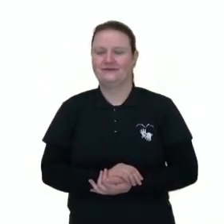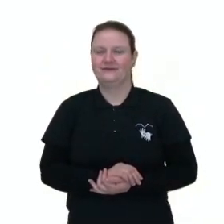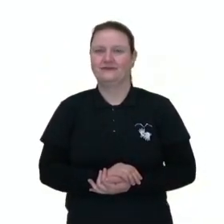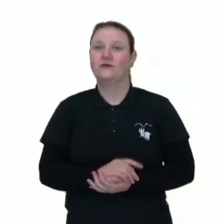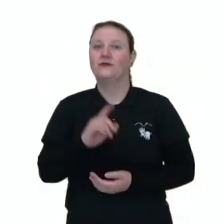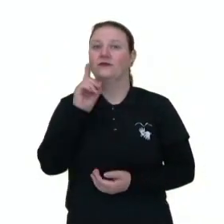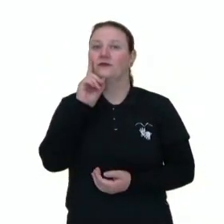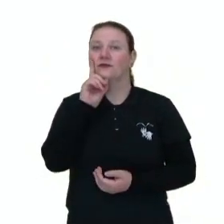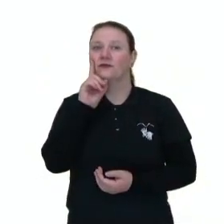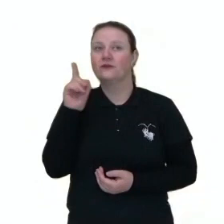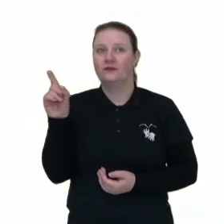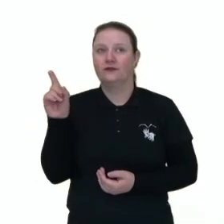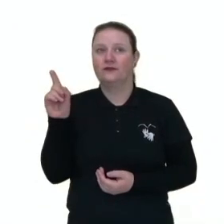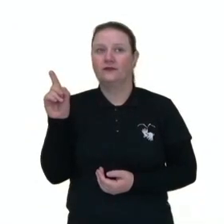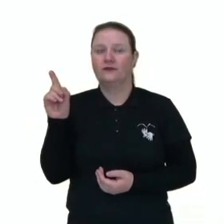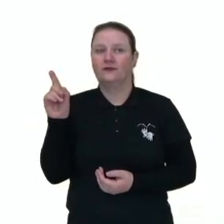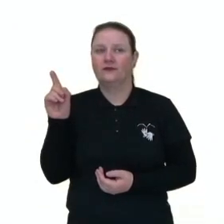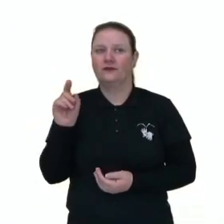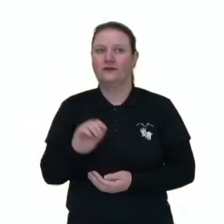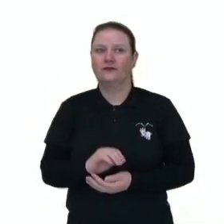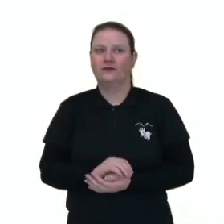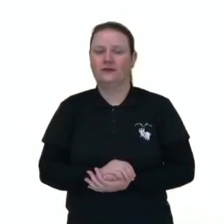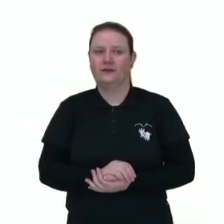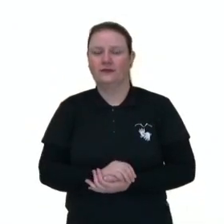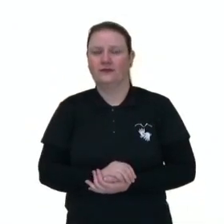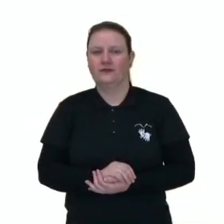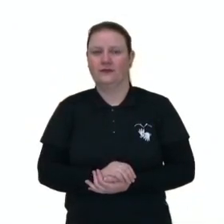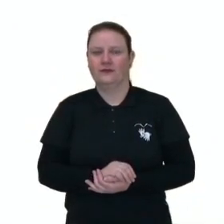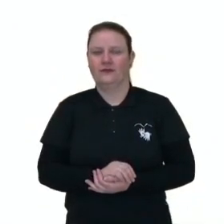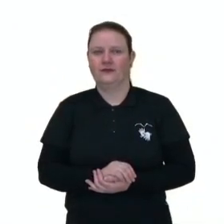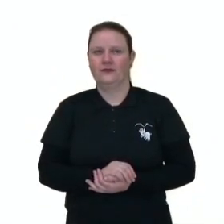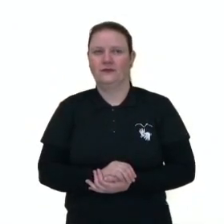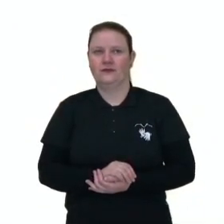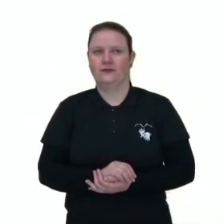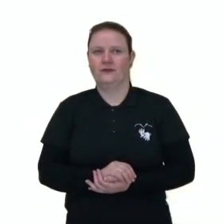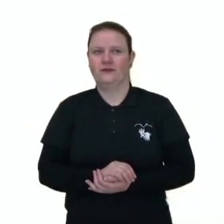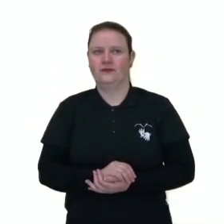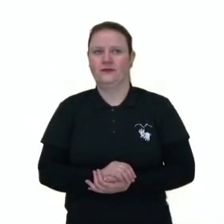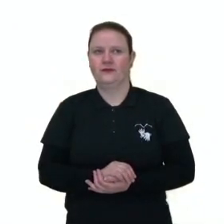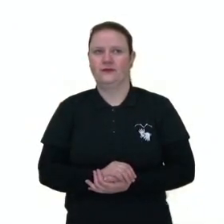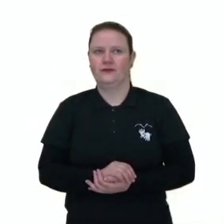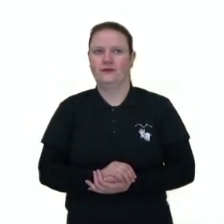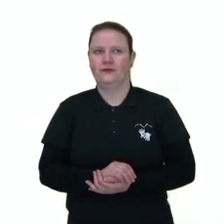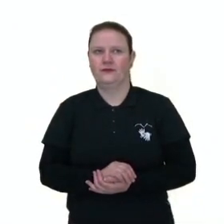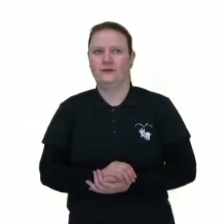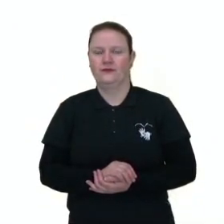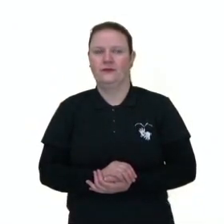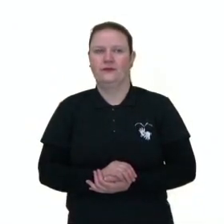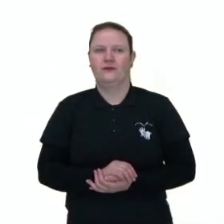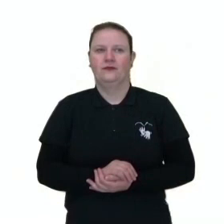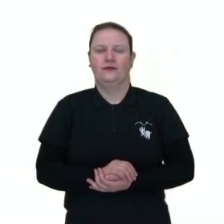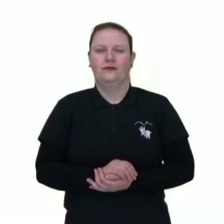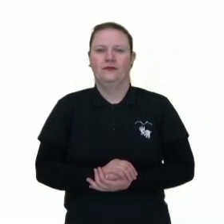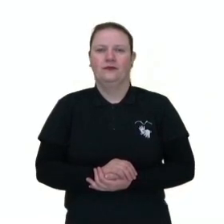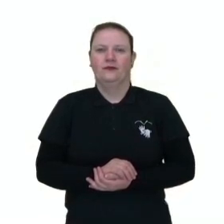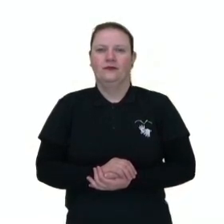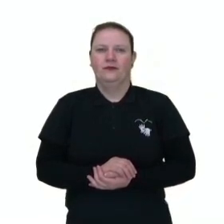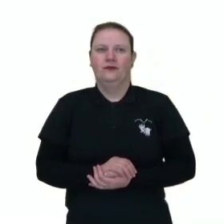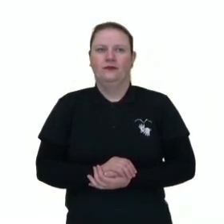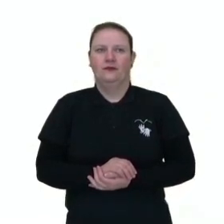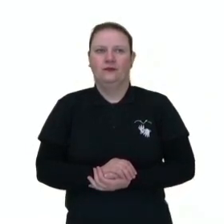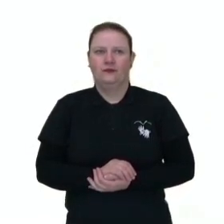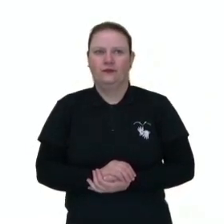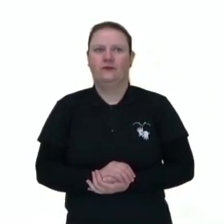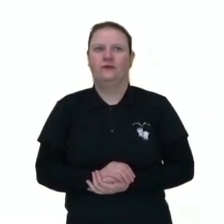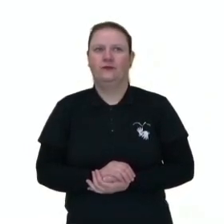o verbo. Isso quer dizer que quando o sujeito está no singular, o verbo também deve estar, então, no singular. E